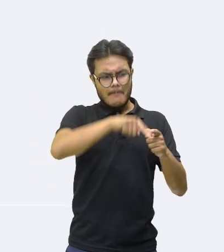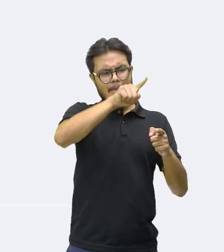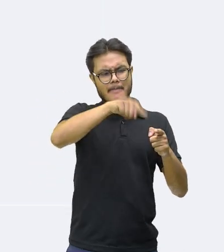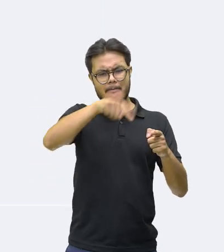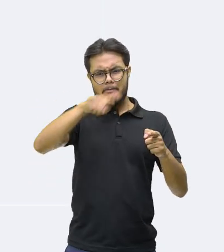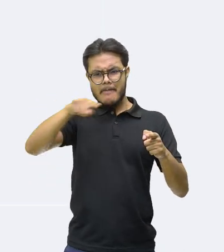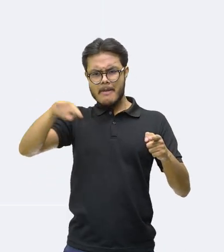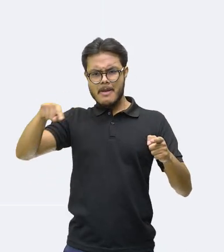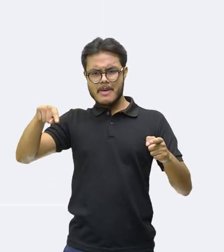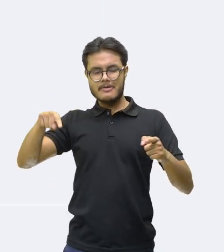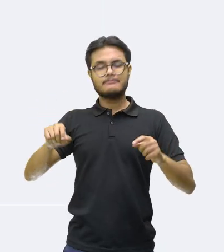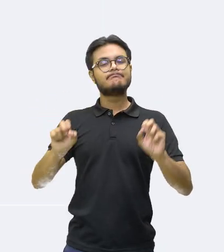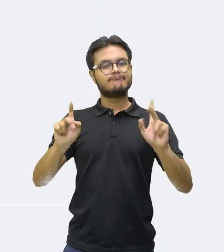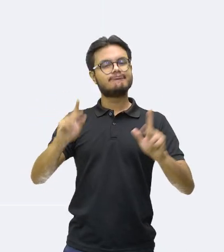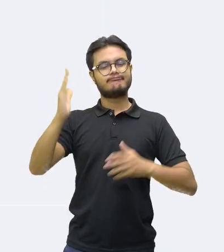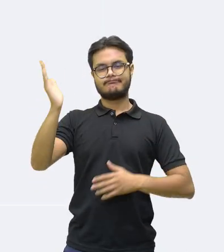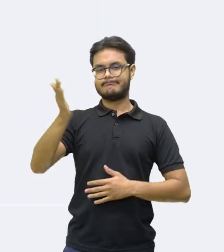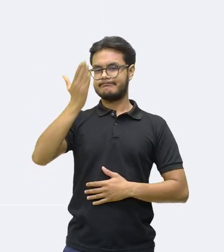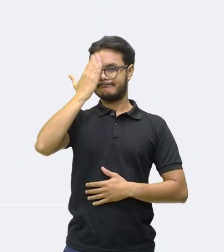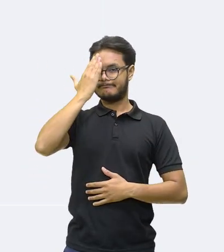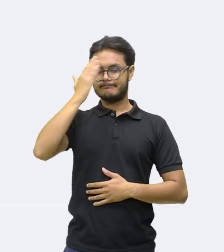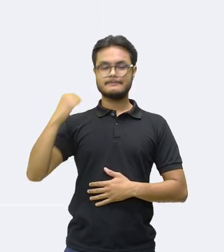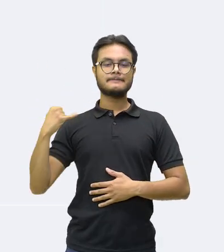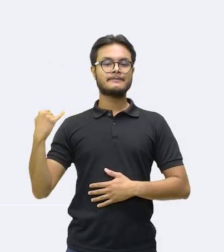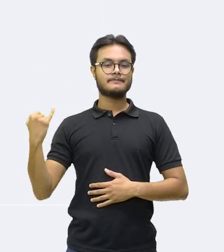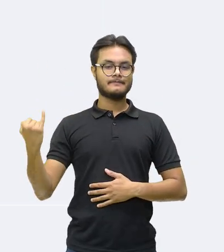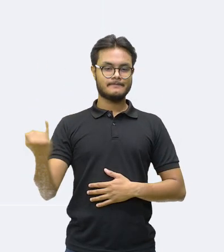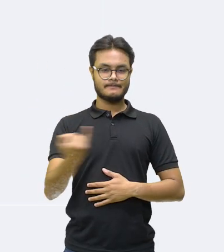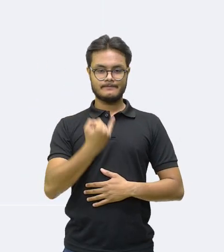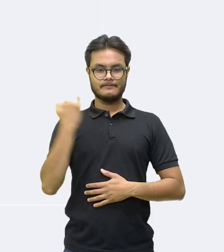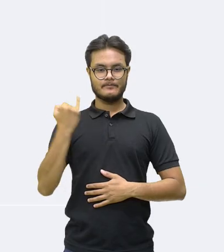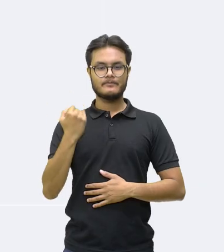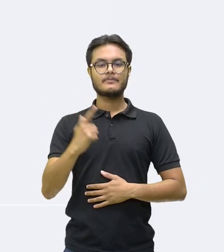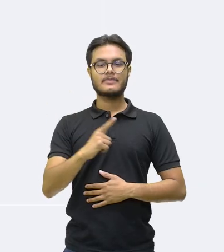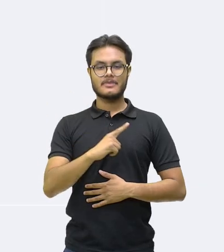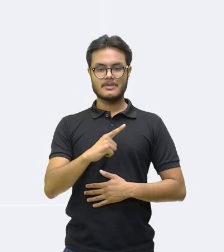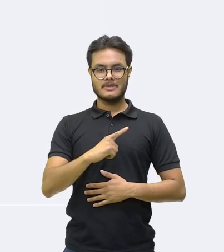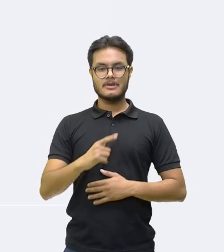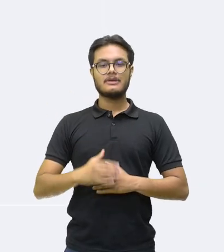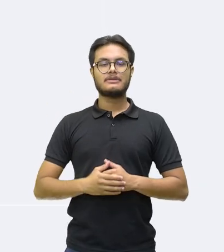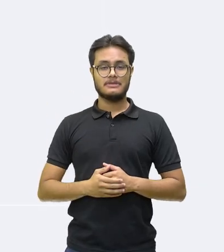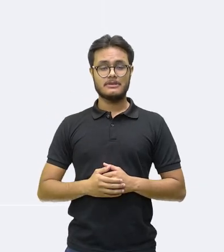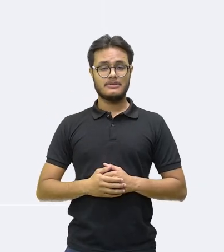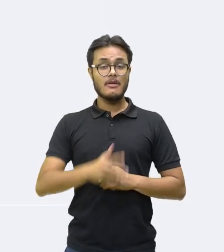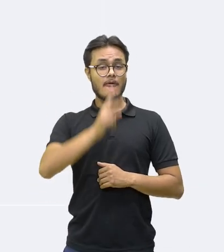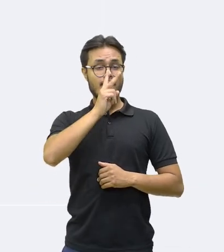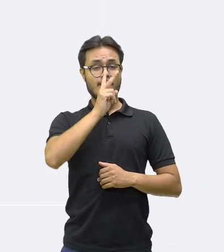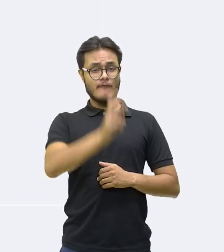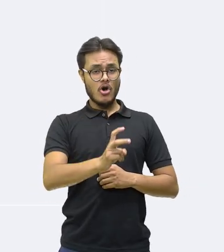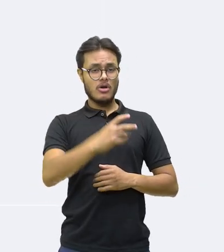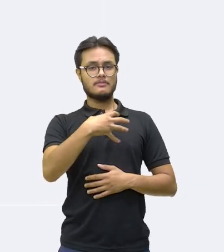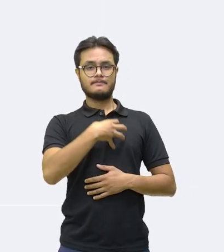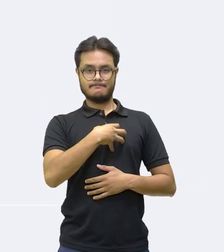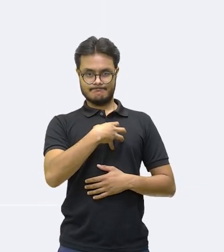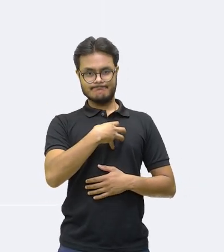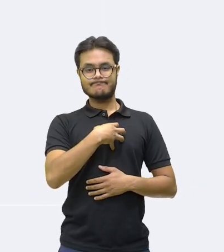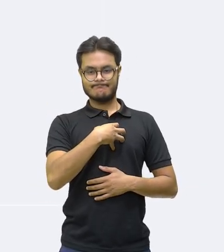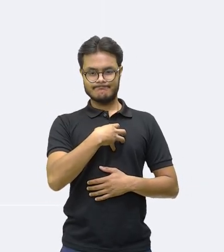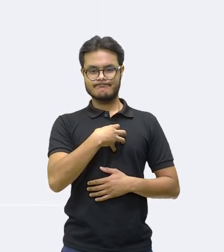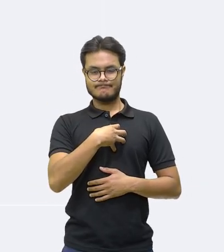Isso, não pode ser esquecido. Esses fenômenos também. Tem que lembrar que a onda possui o quê? Frequência também. E que a onda